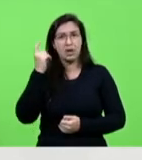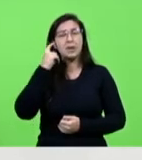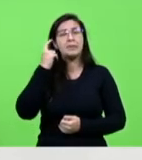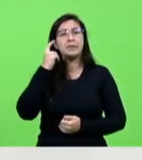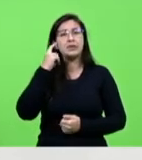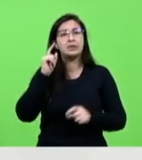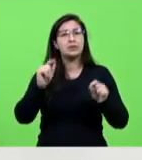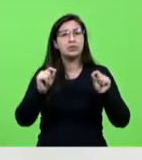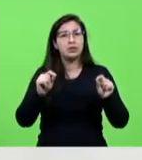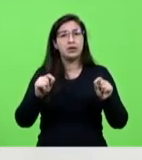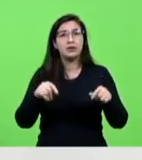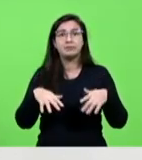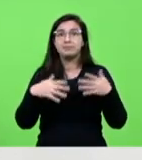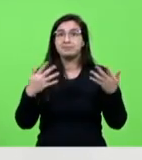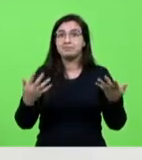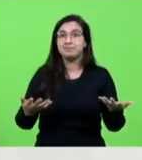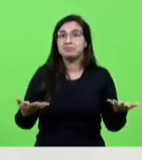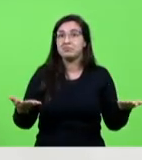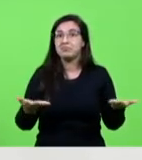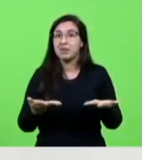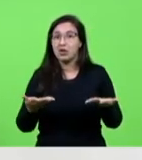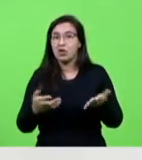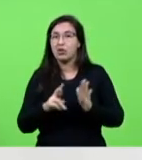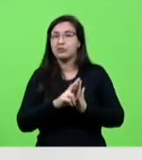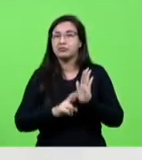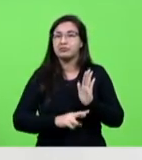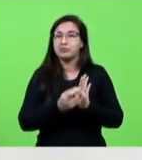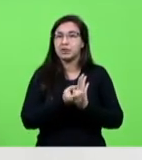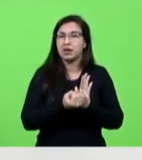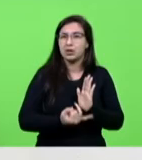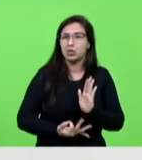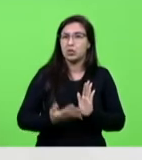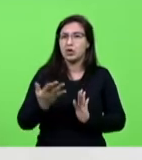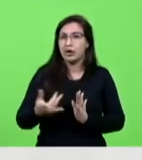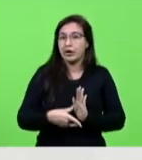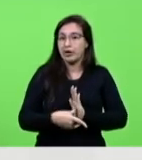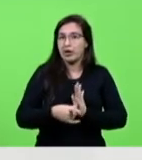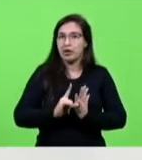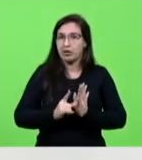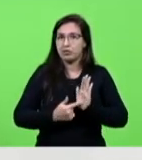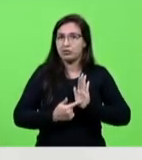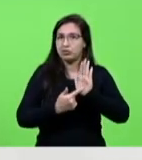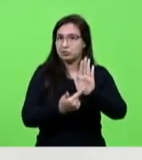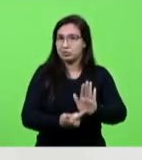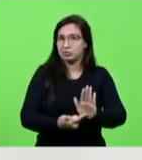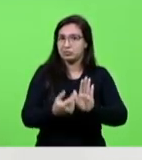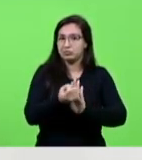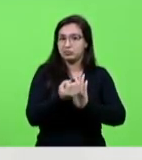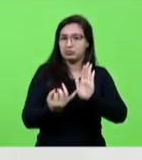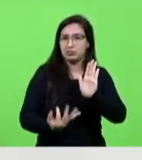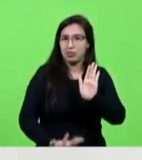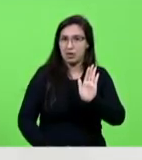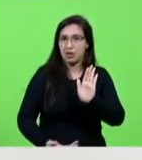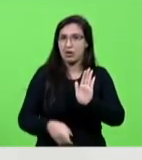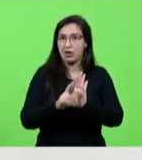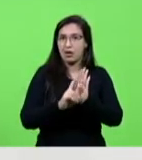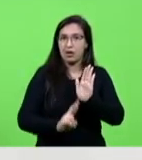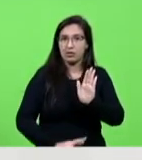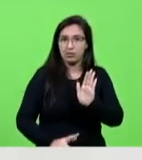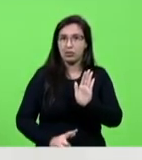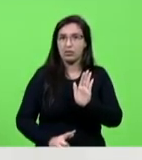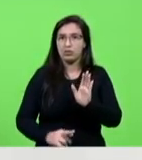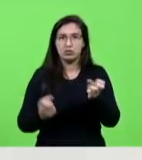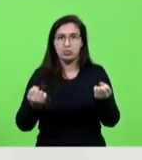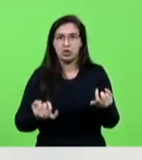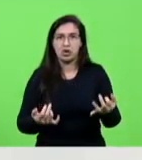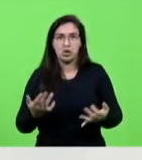Poxa vida, agora... Para um relator se manifestar antes da apresentação do relatório, dizendo que nunca